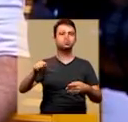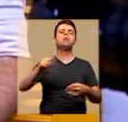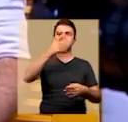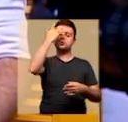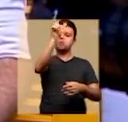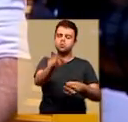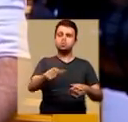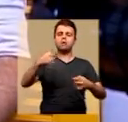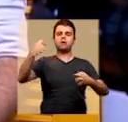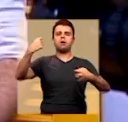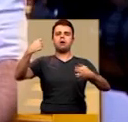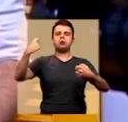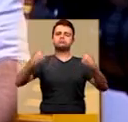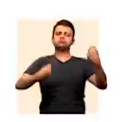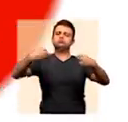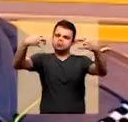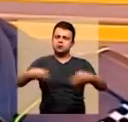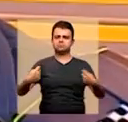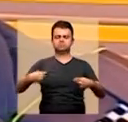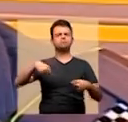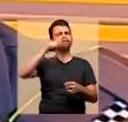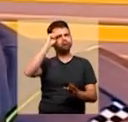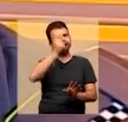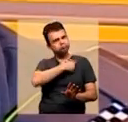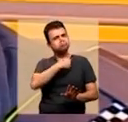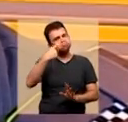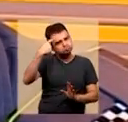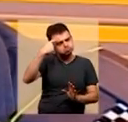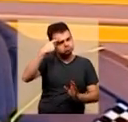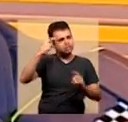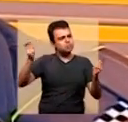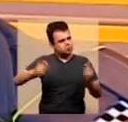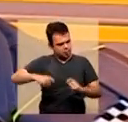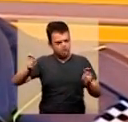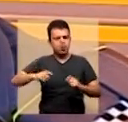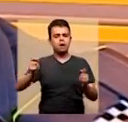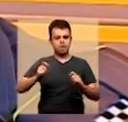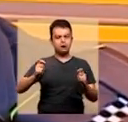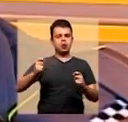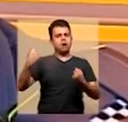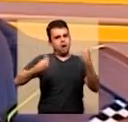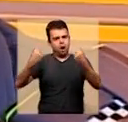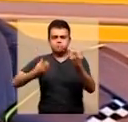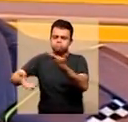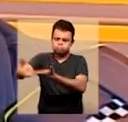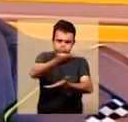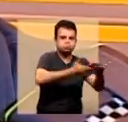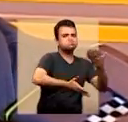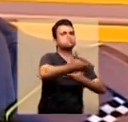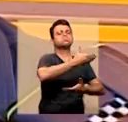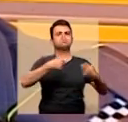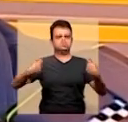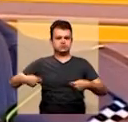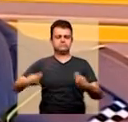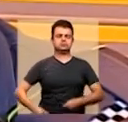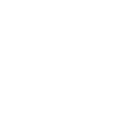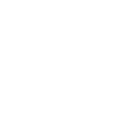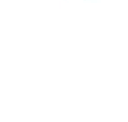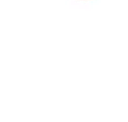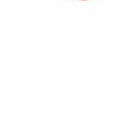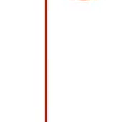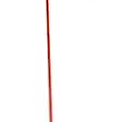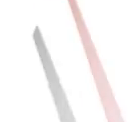do planejamento e do comportamento. Eu acredito que o rodízio, acho que Rio Preto, acho que já chegou num patamar que há